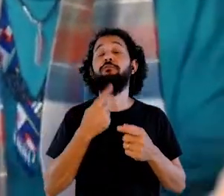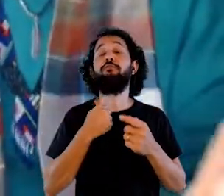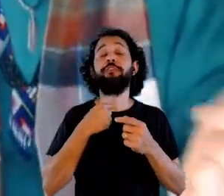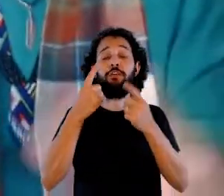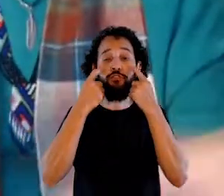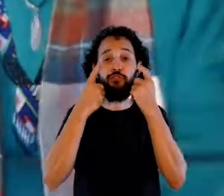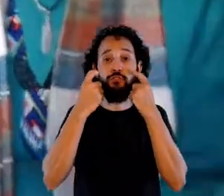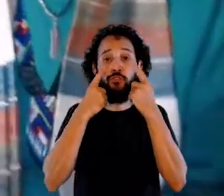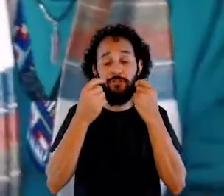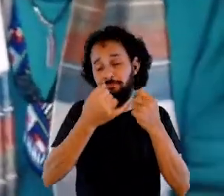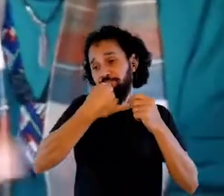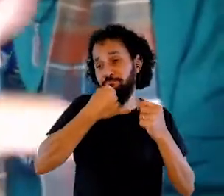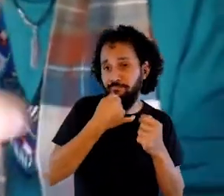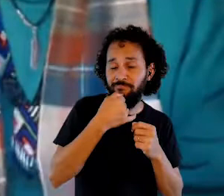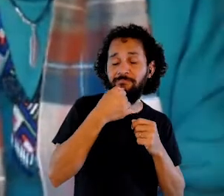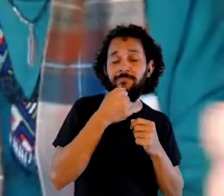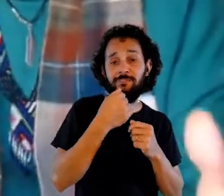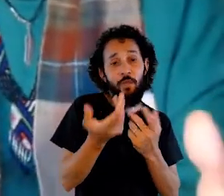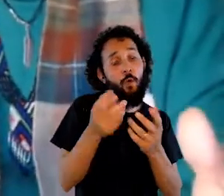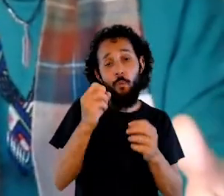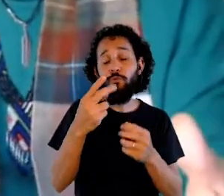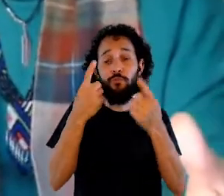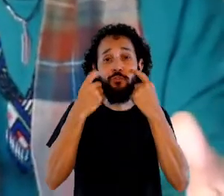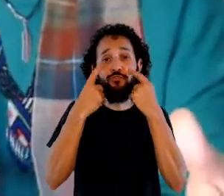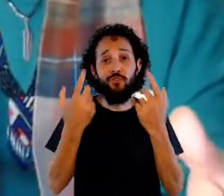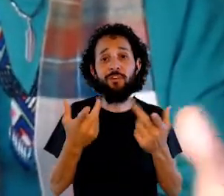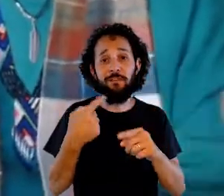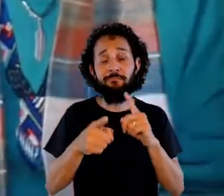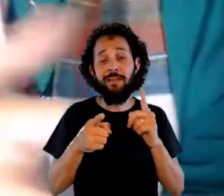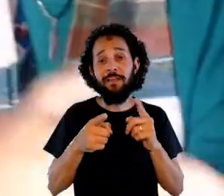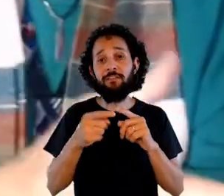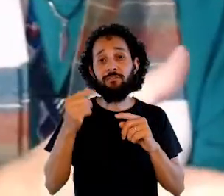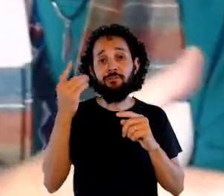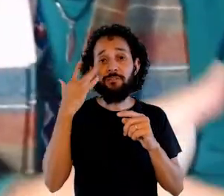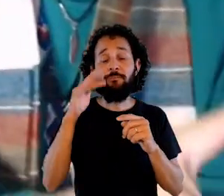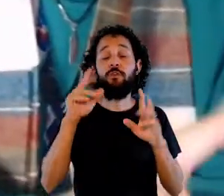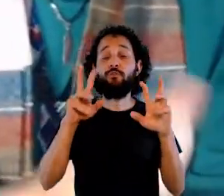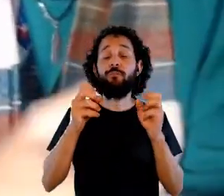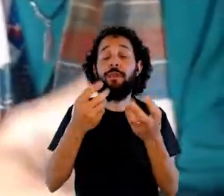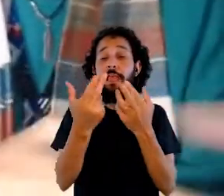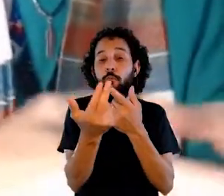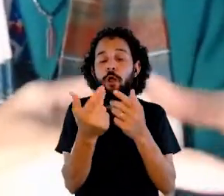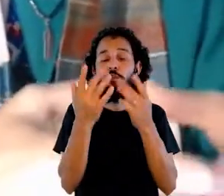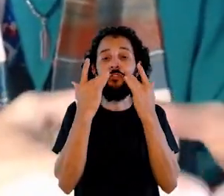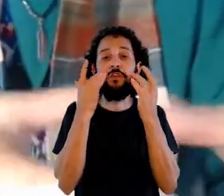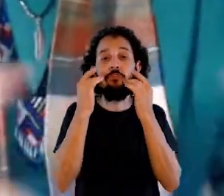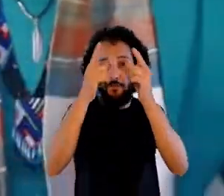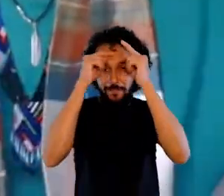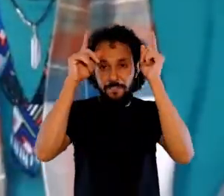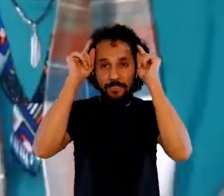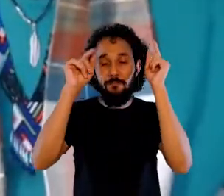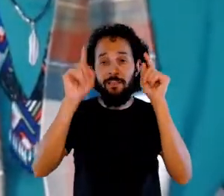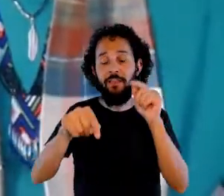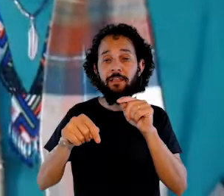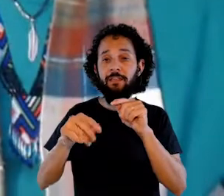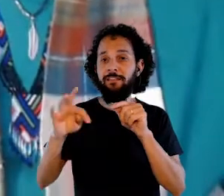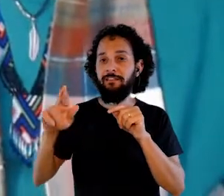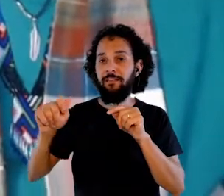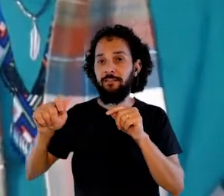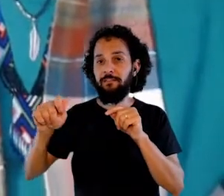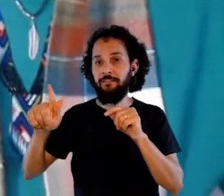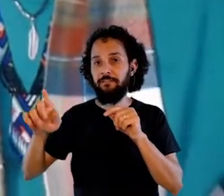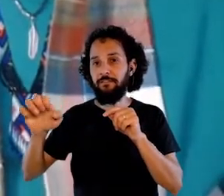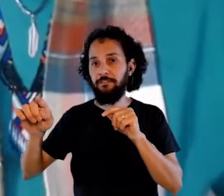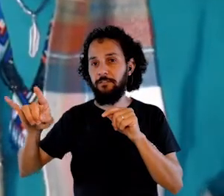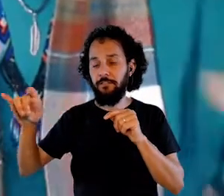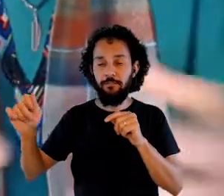chora. Aliás, era bem o que fazia o teatro grego, né? Era tragédia, tinha aquela convulsão social lá do